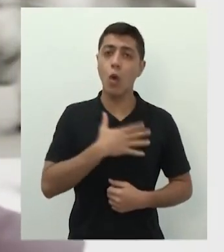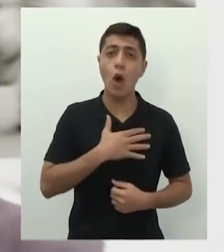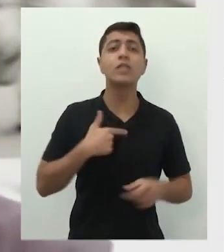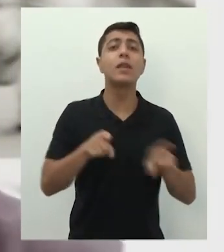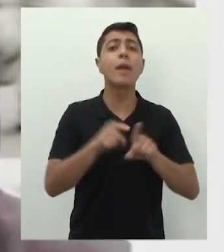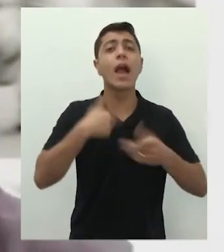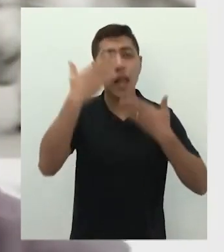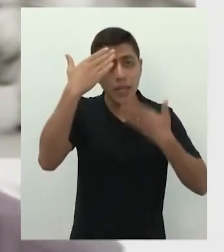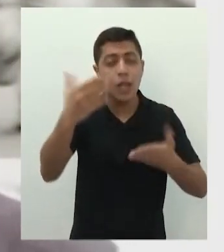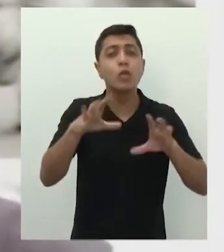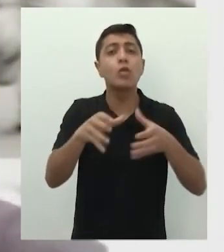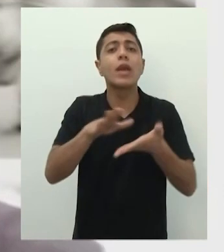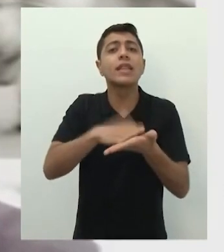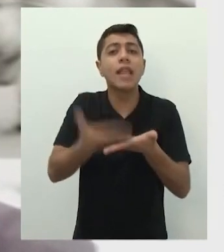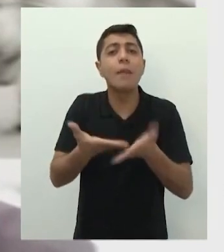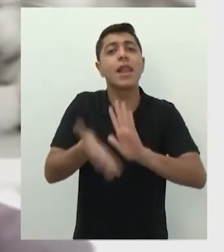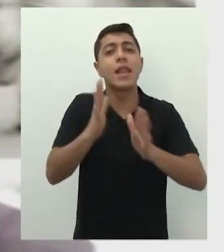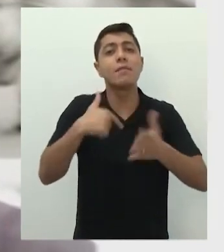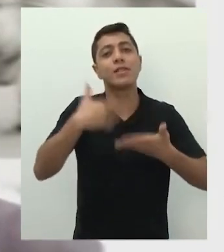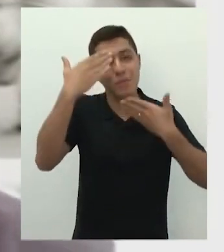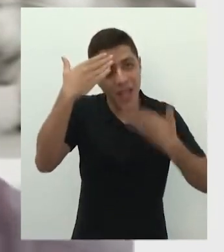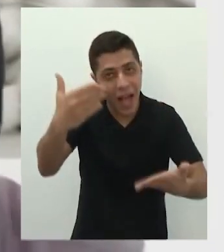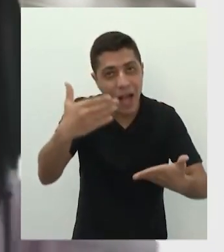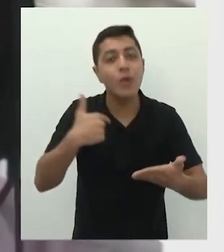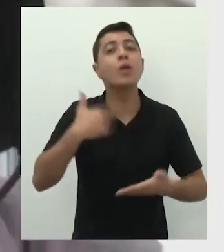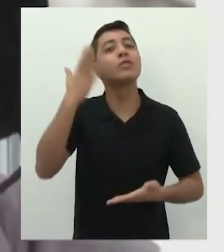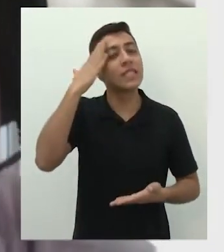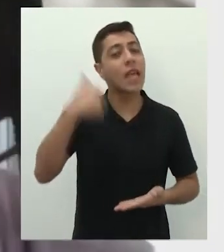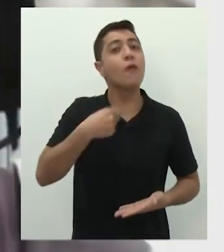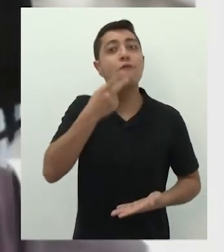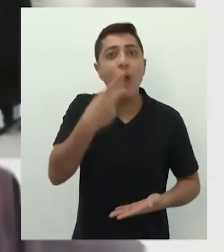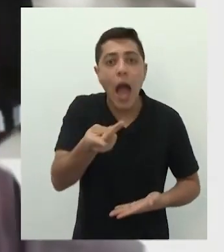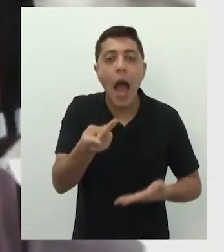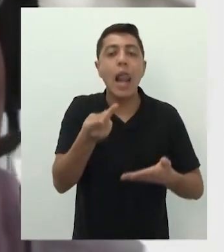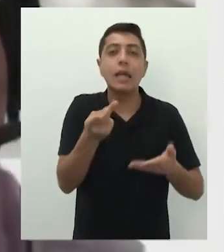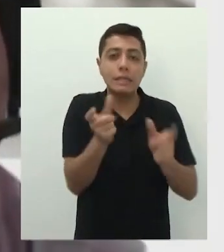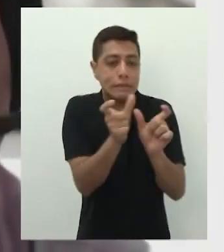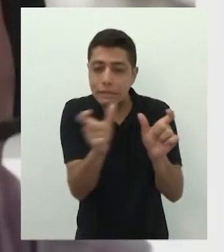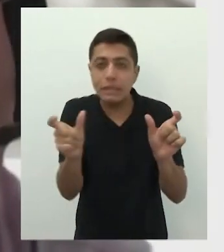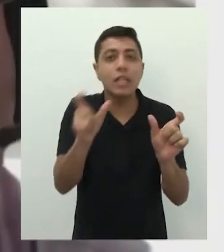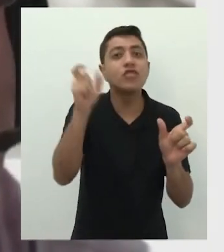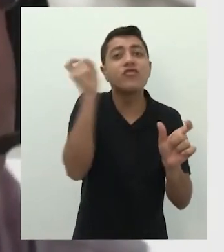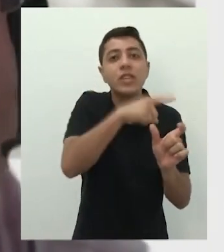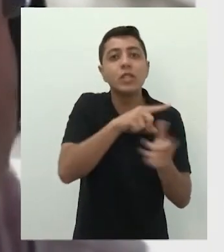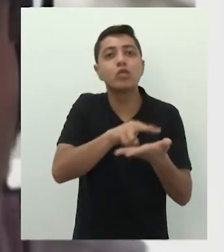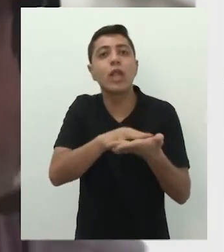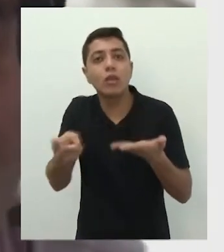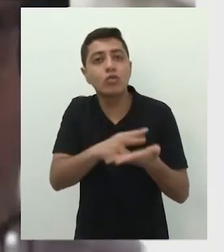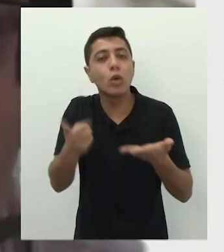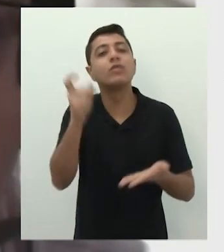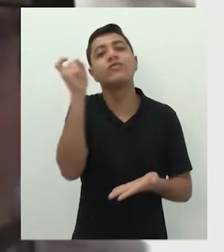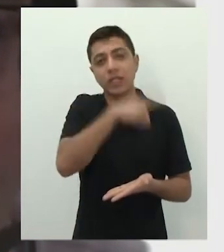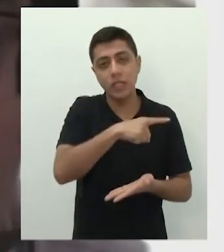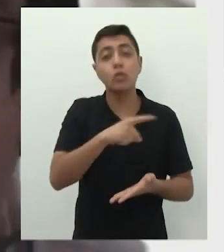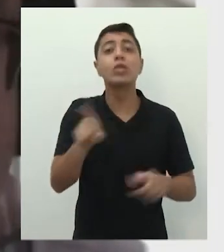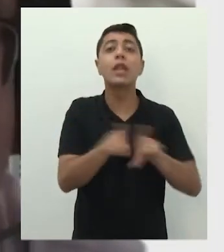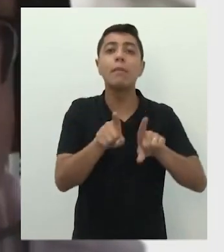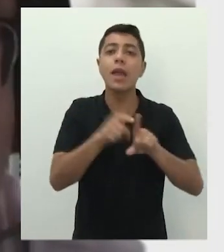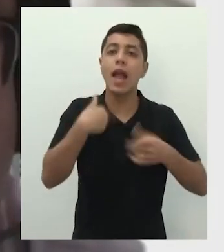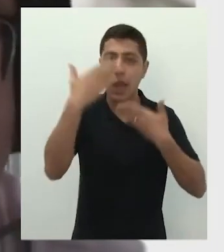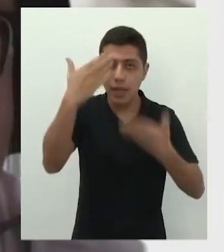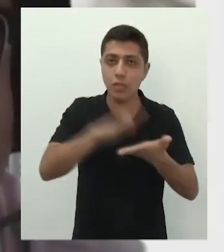difícil convencer, né? Tanto é que nós somos 40 mil pediatras nesse país, e dos 40 mil pediatras só temos